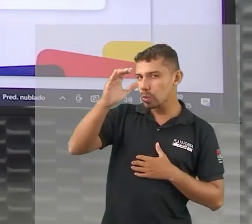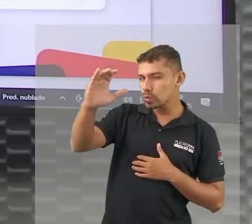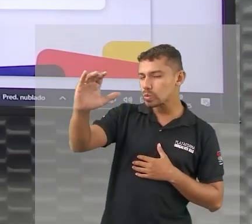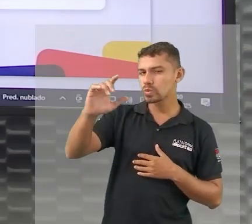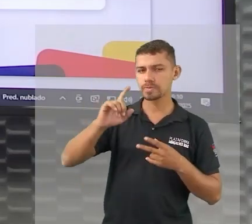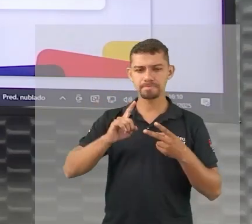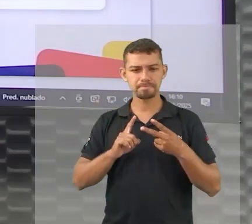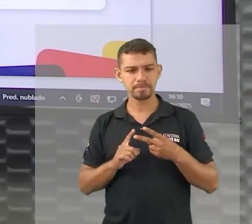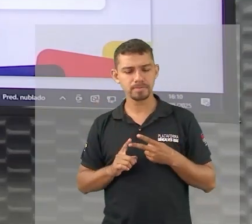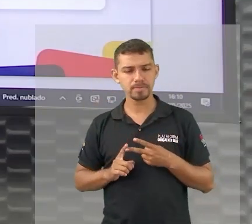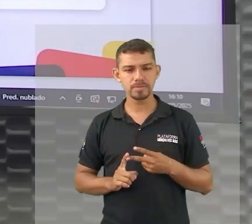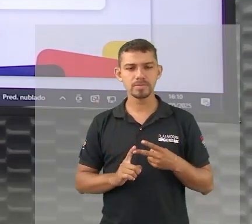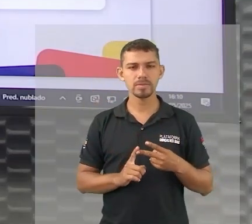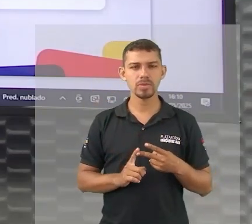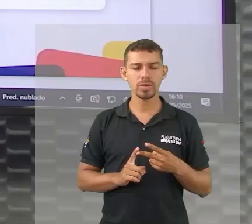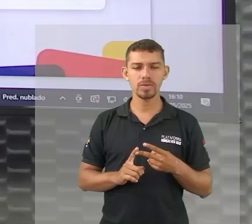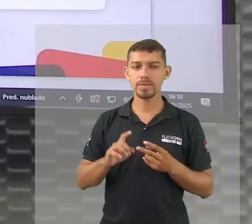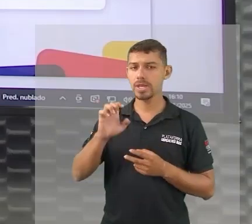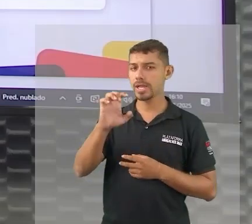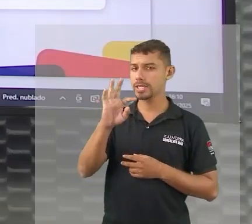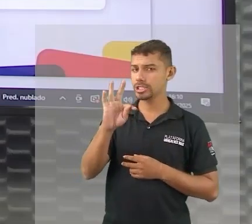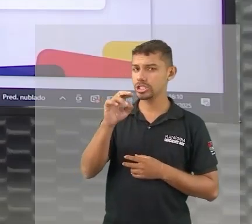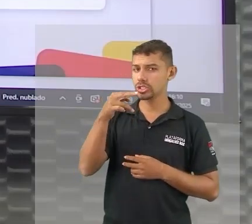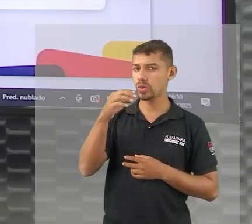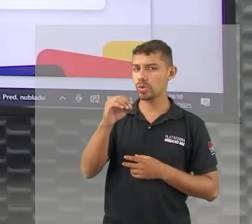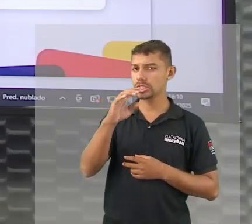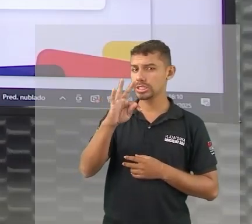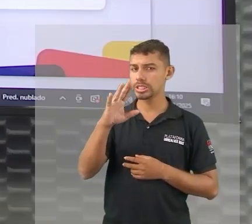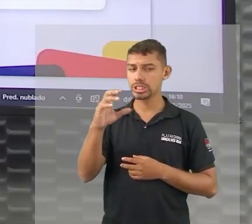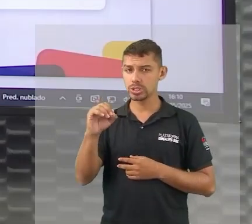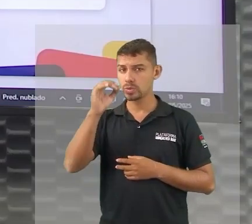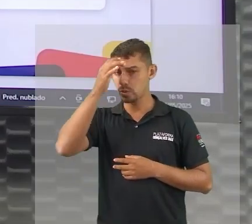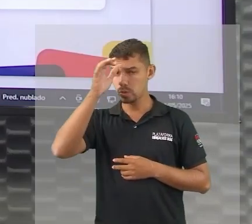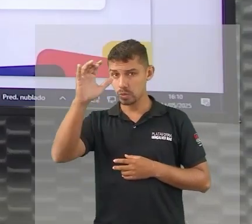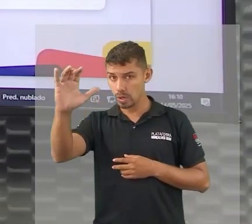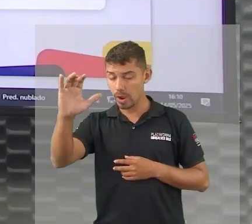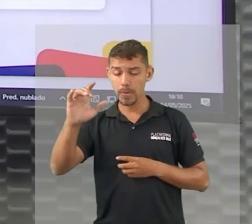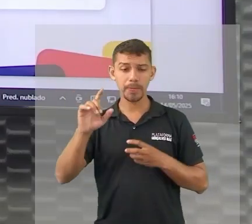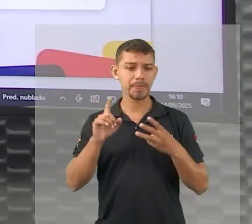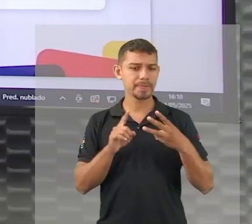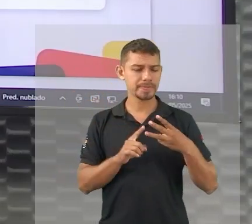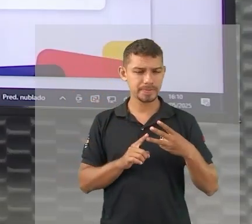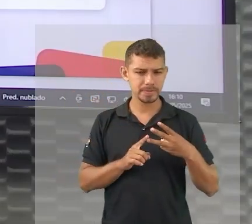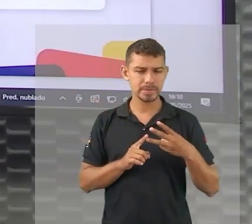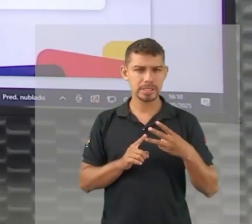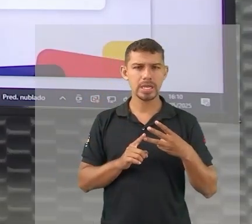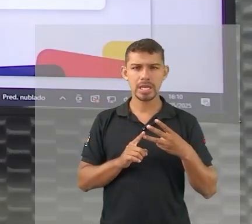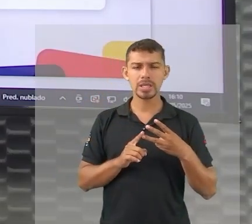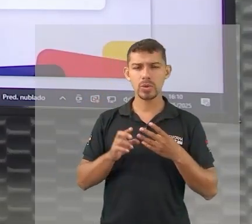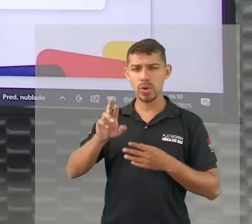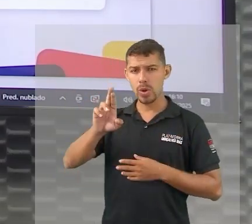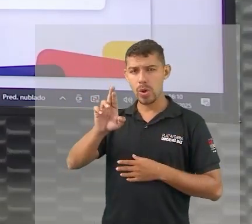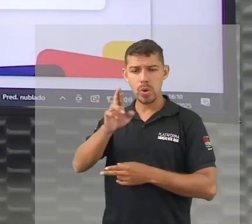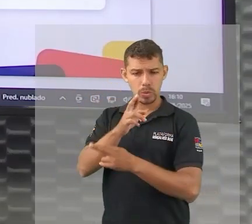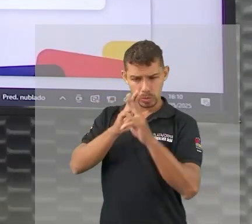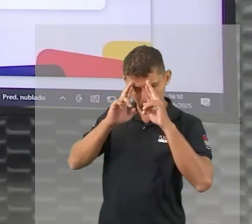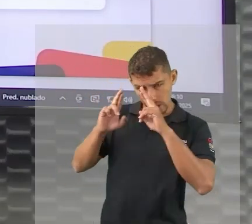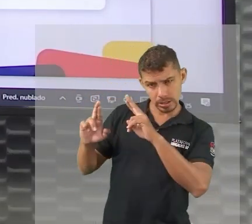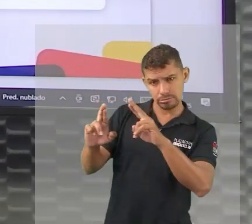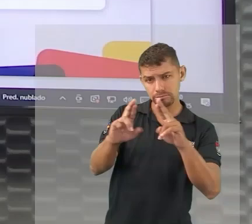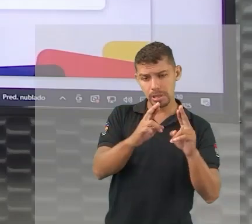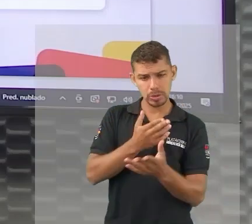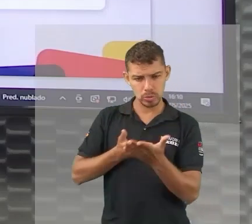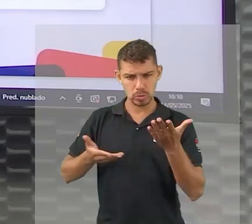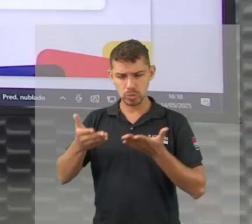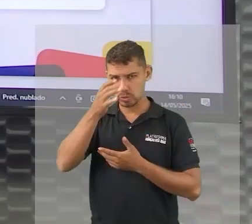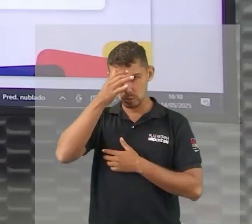questão do etnocentrismo cultural, na questão do relativismo, também cultural. E